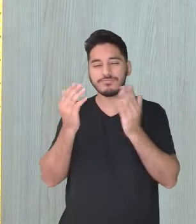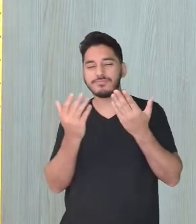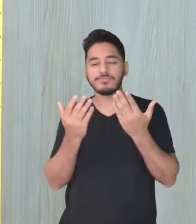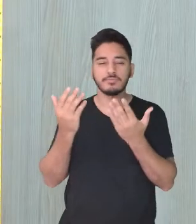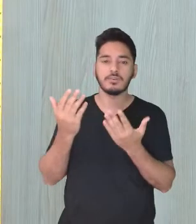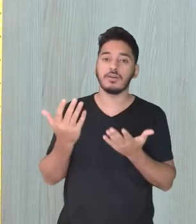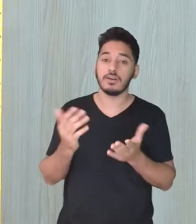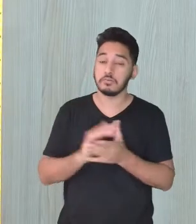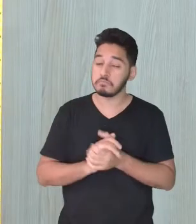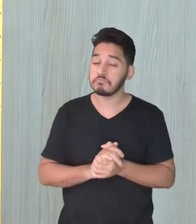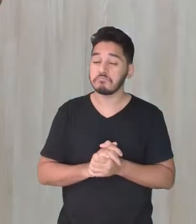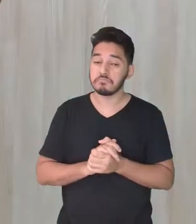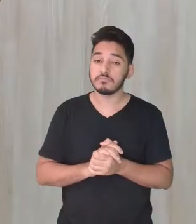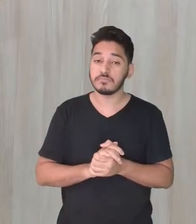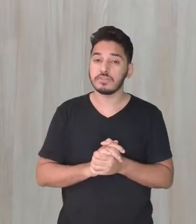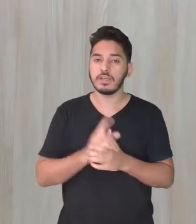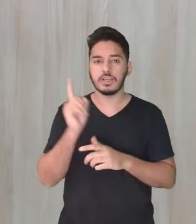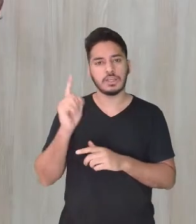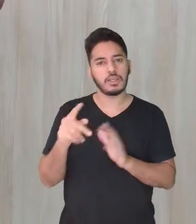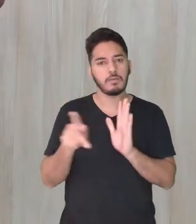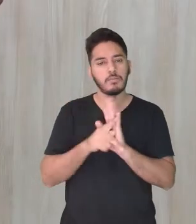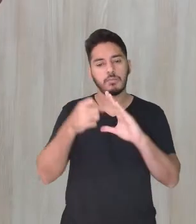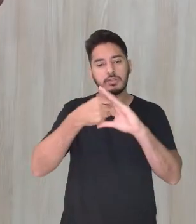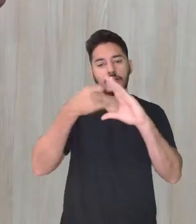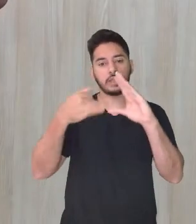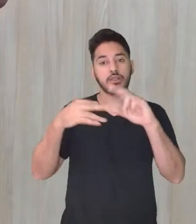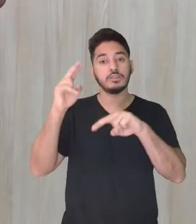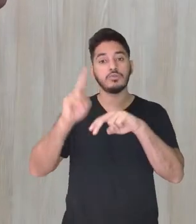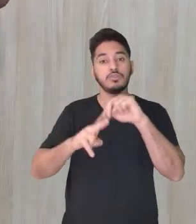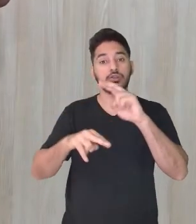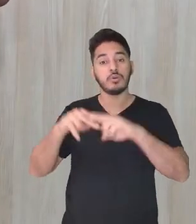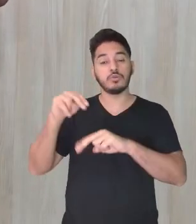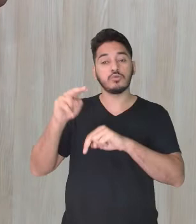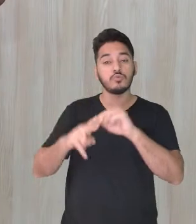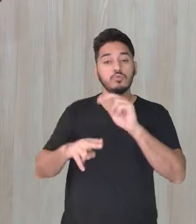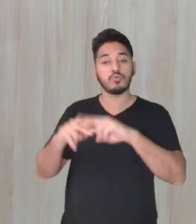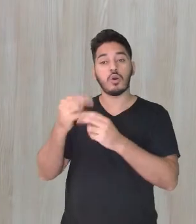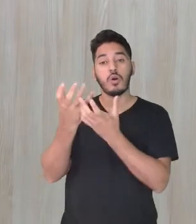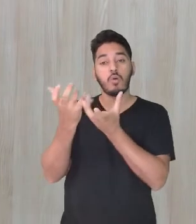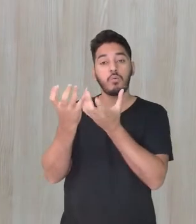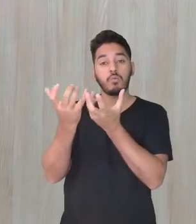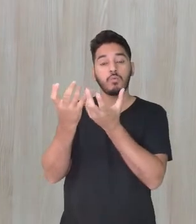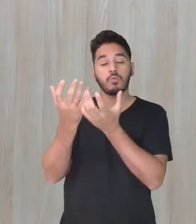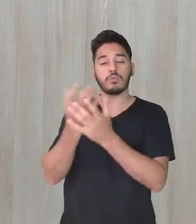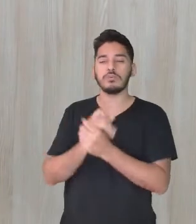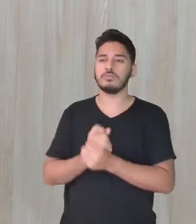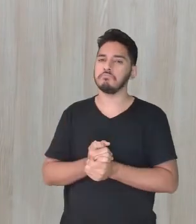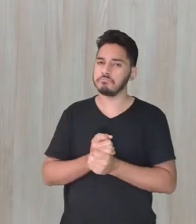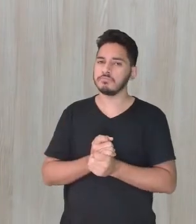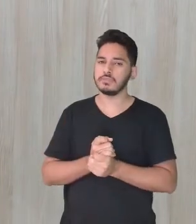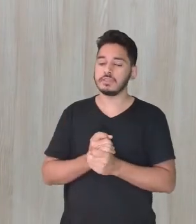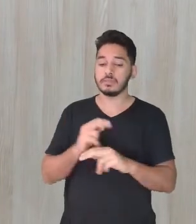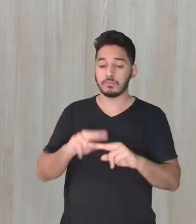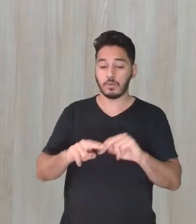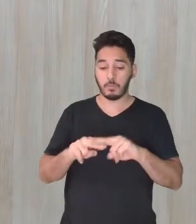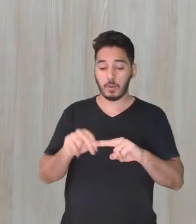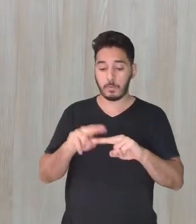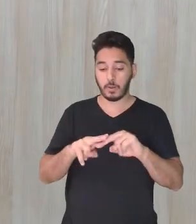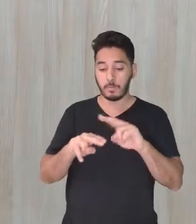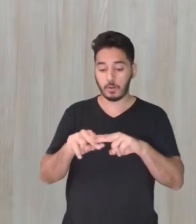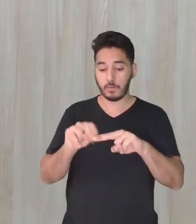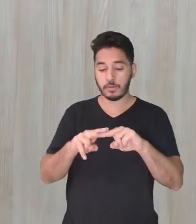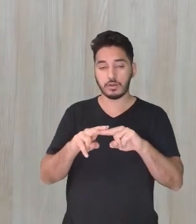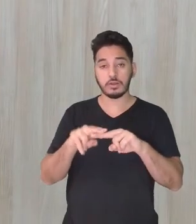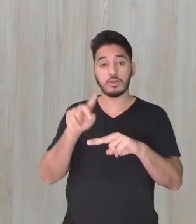João? Meu Deus do céu. Que é muito característico dessa época. Então, como a professora Carol falou, essas vestimentas representam